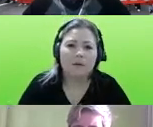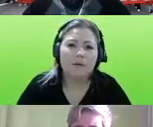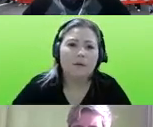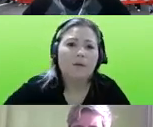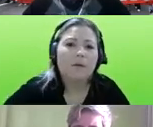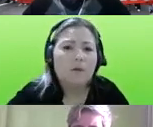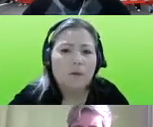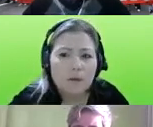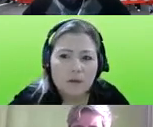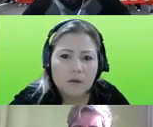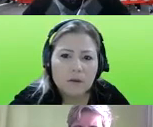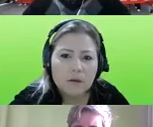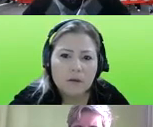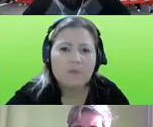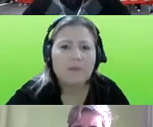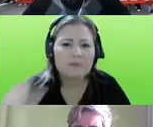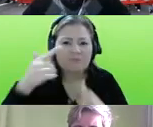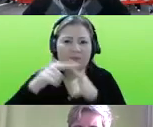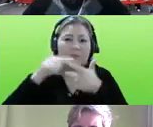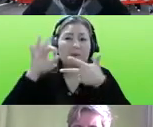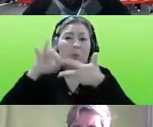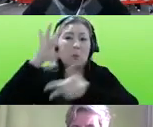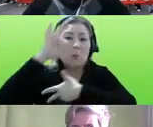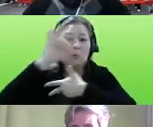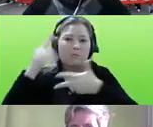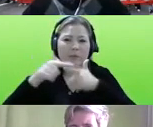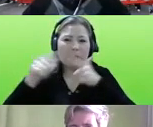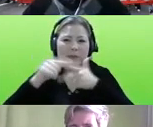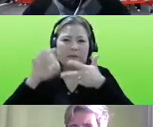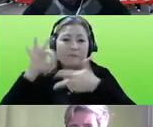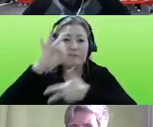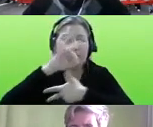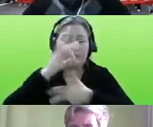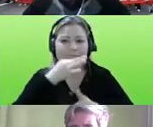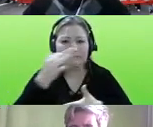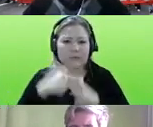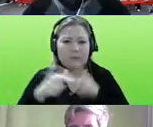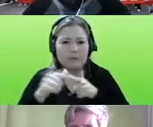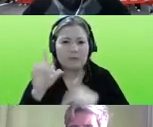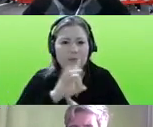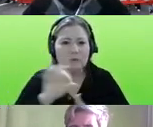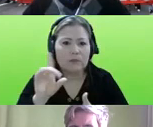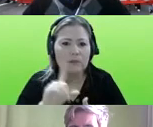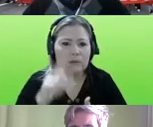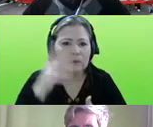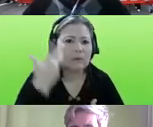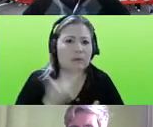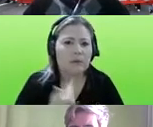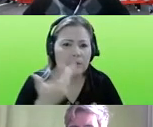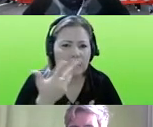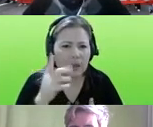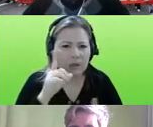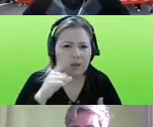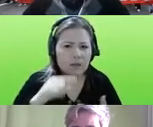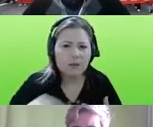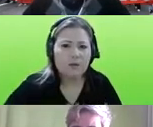Puxa, o Moodle está travando aqui, ó. Não está. É uma coisa incrível. Se o dia que a Kelly queria era